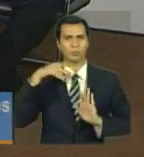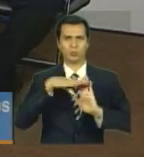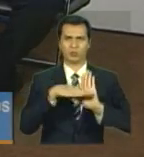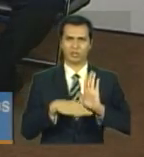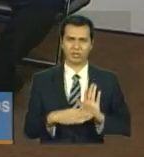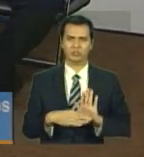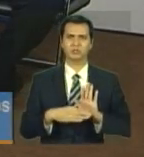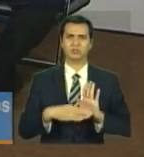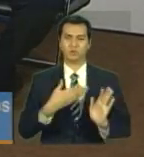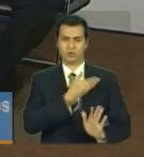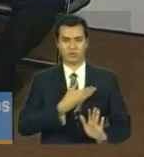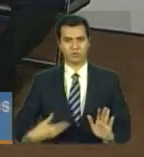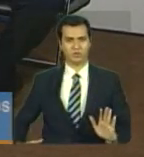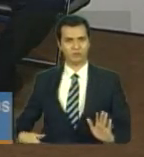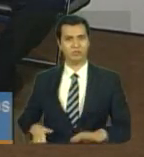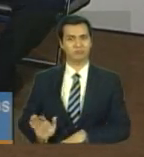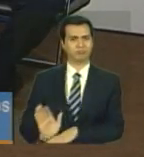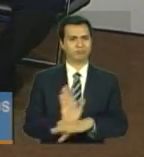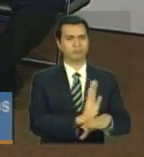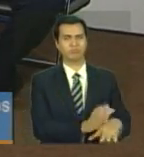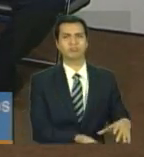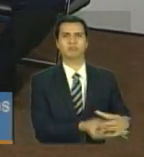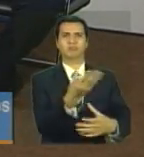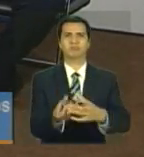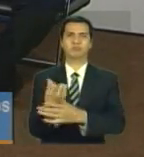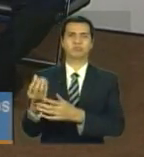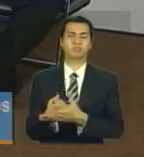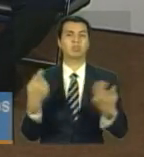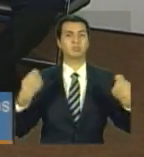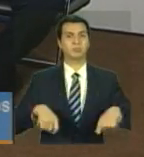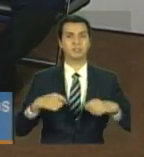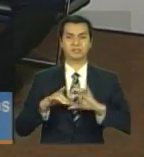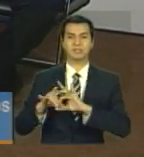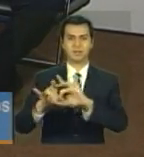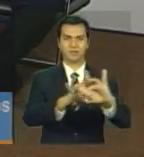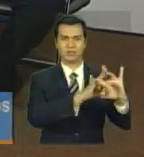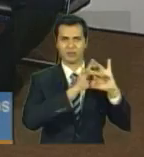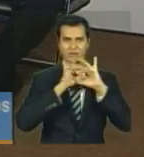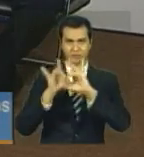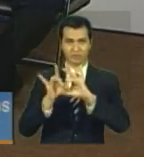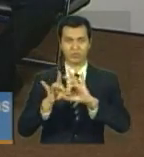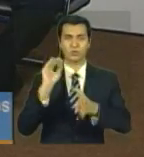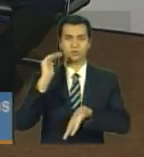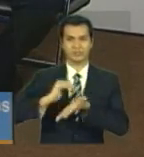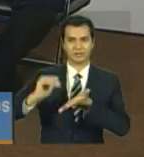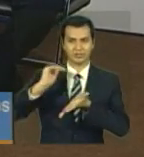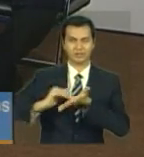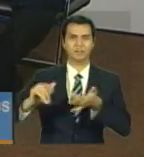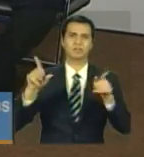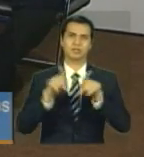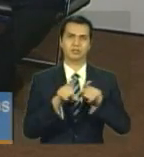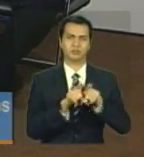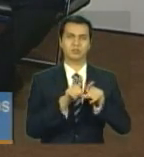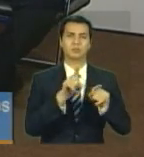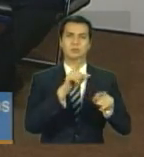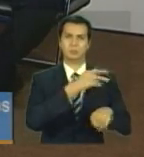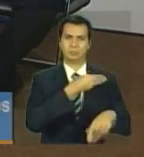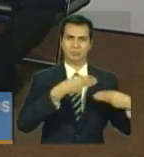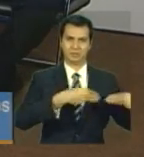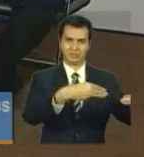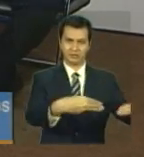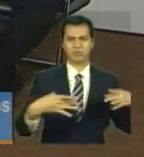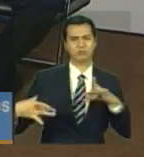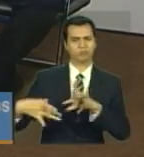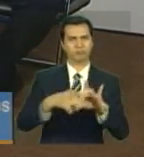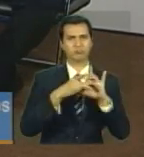aconteça, né? Se você não tiver uma integração dos programas, das políticas e das secretarias, dos ministérios, a política não acontece.